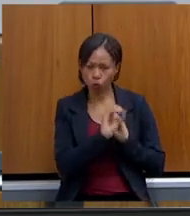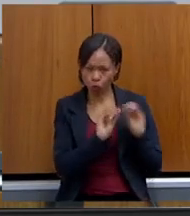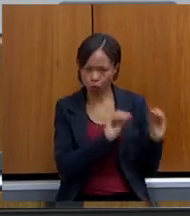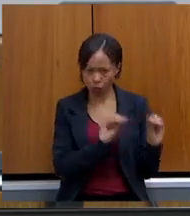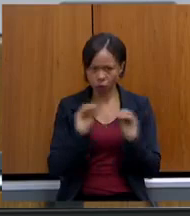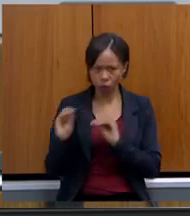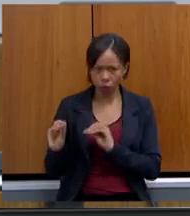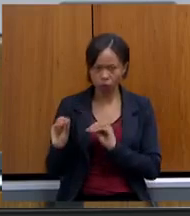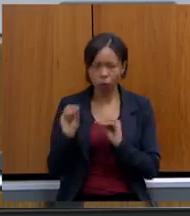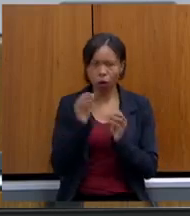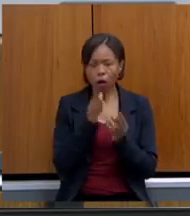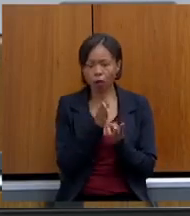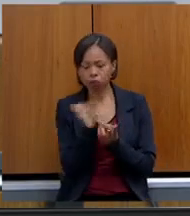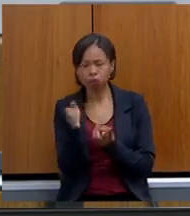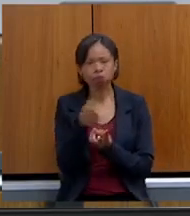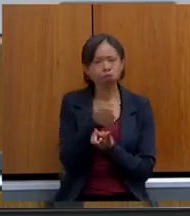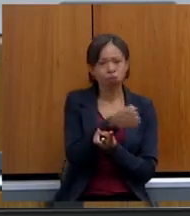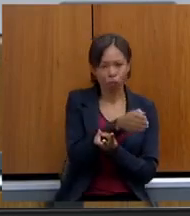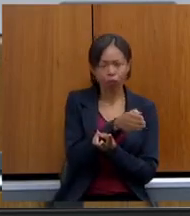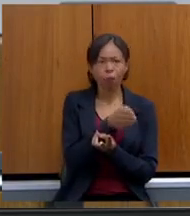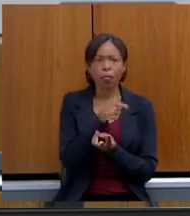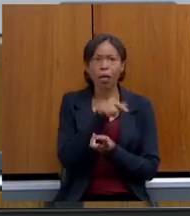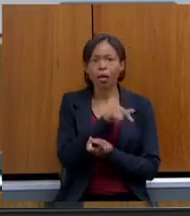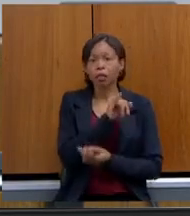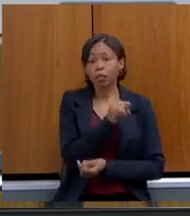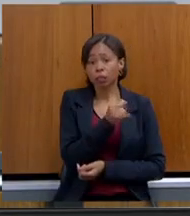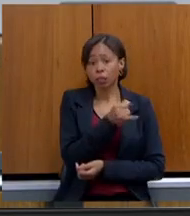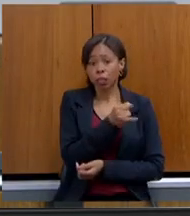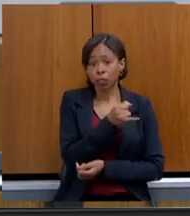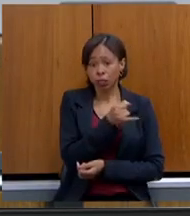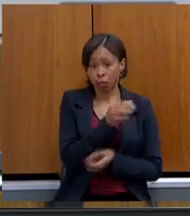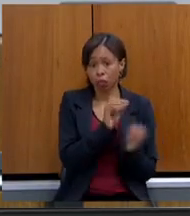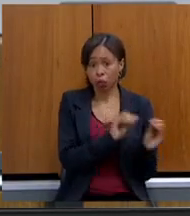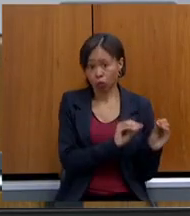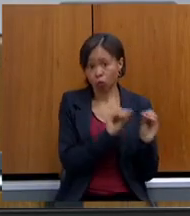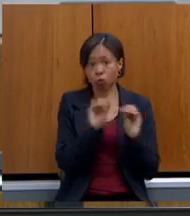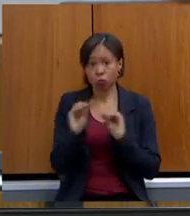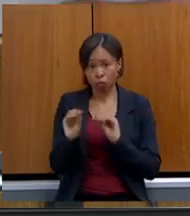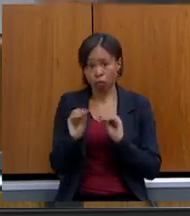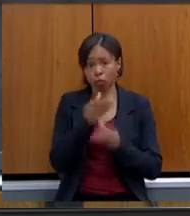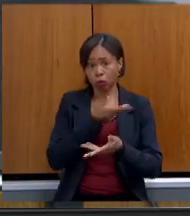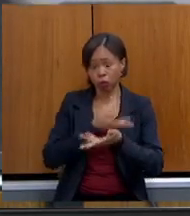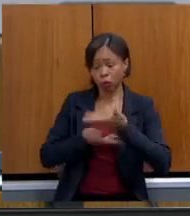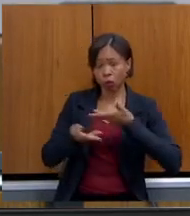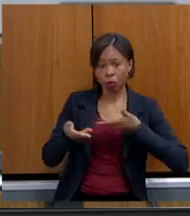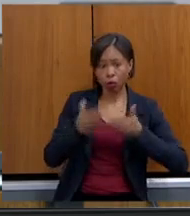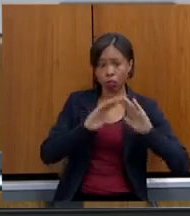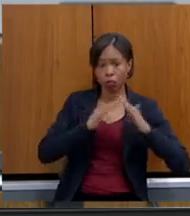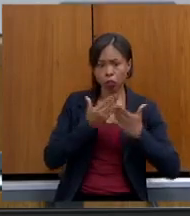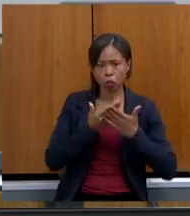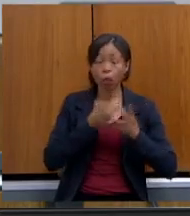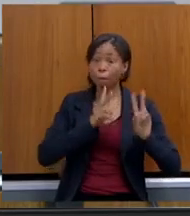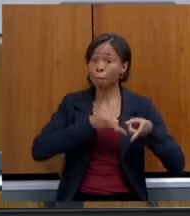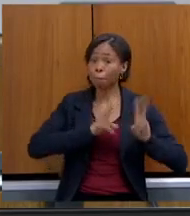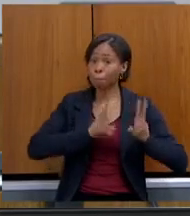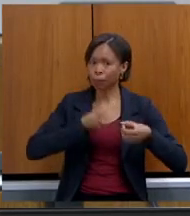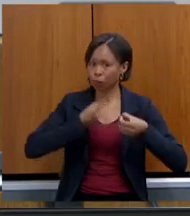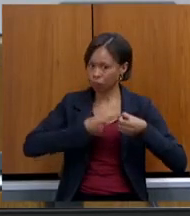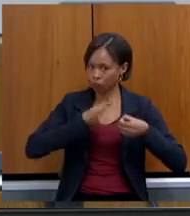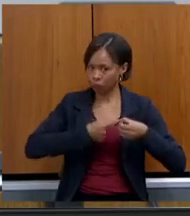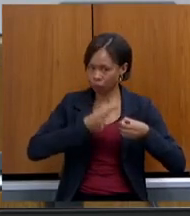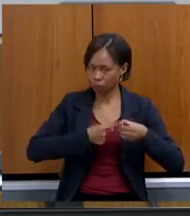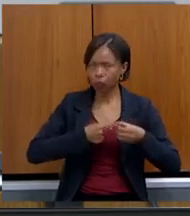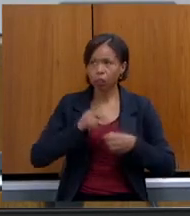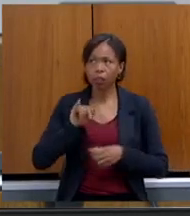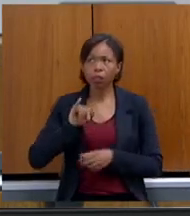em dois atos né em janeiro aí das mudanças de lotação apenas troca de escola na mesma cidade e recentemente em